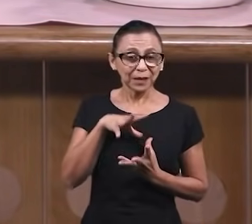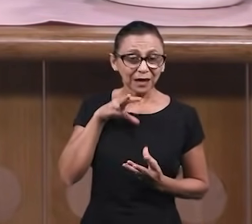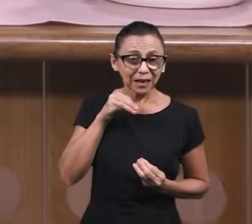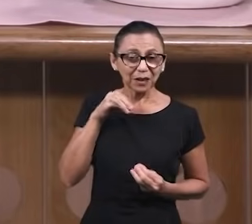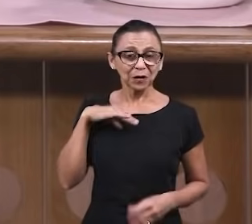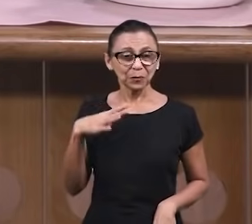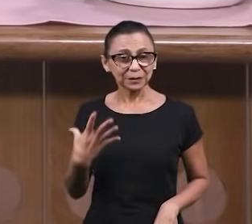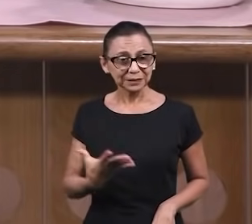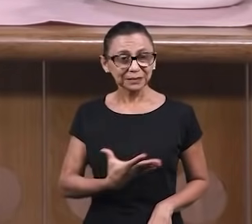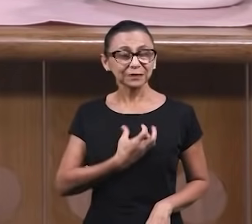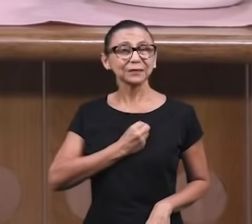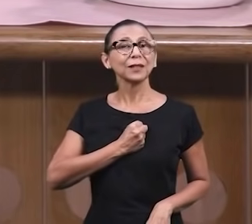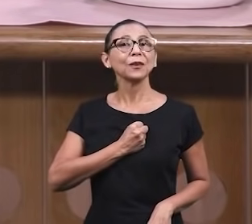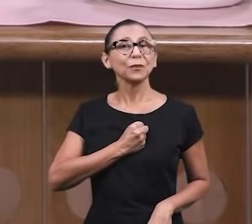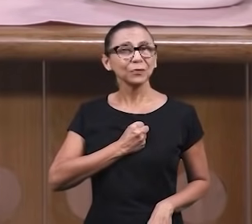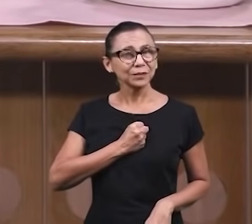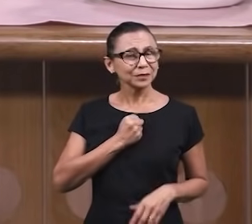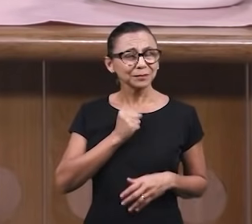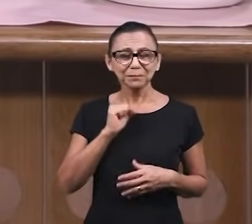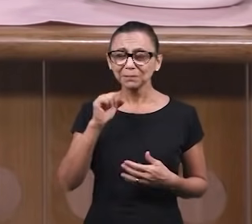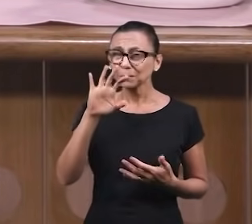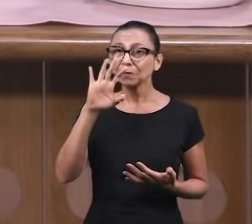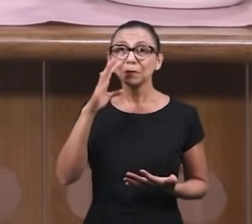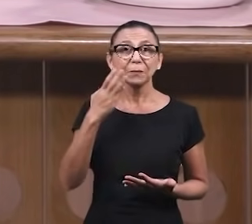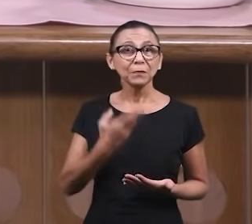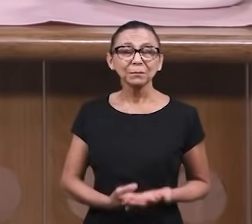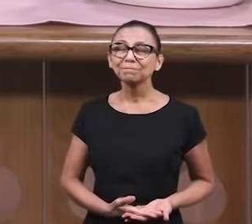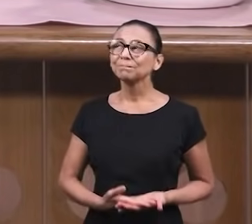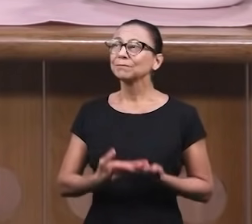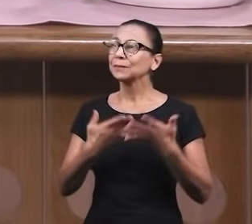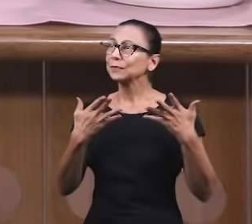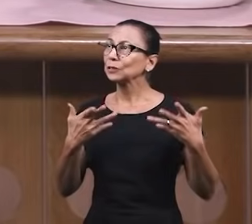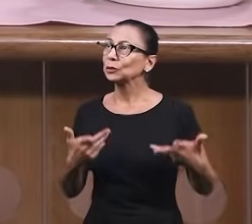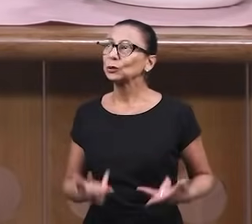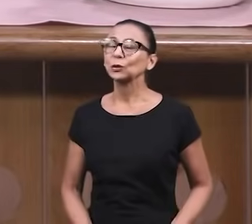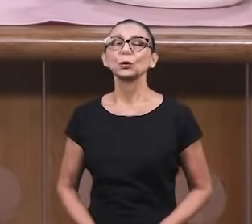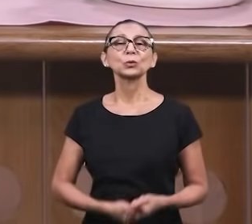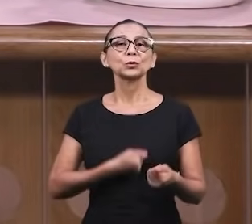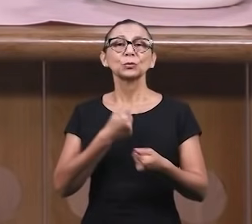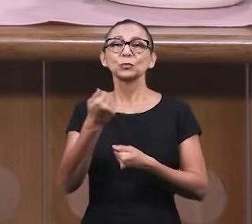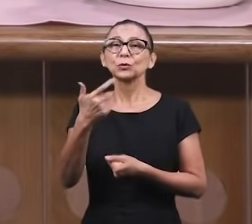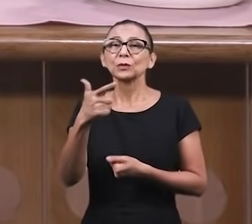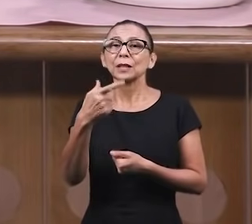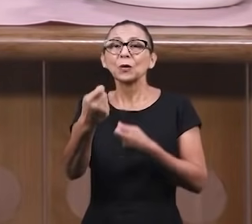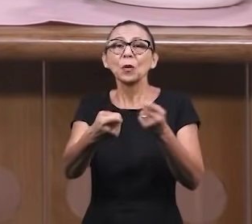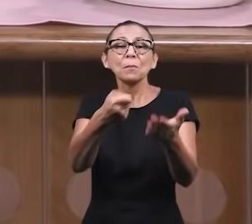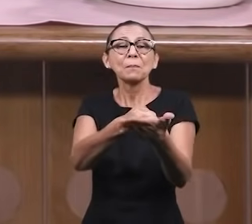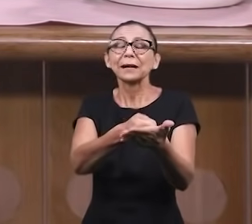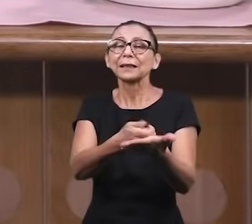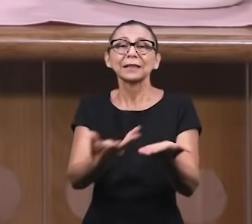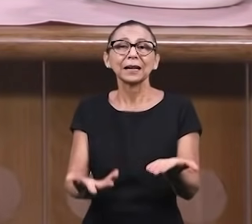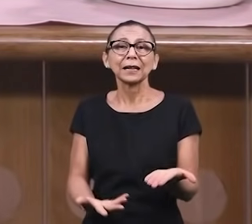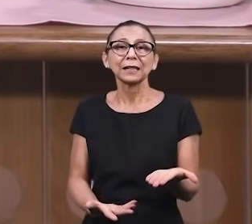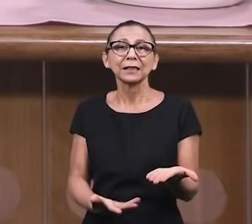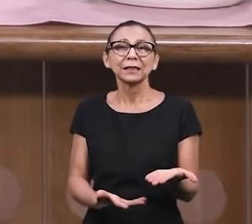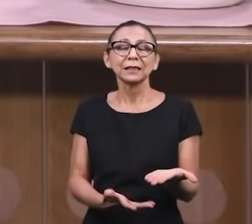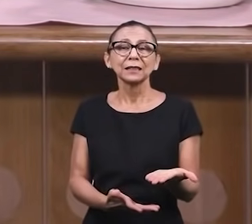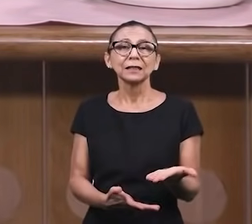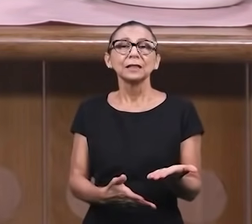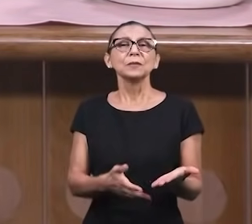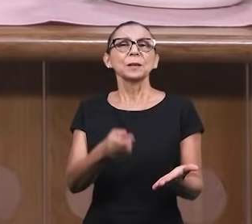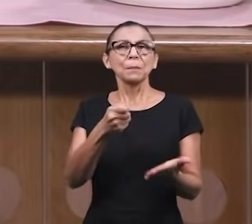o resgate da alma. Isso é extraordinário, isso não tem preço. E o preço foi pago lá na cruz, quando